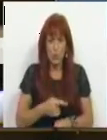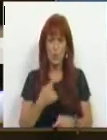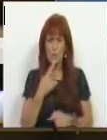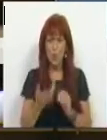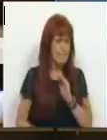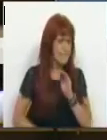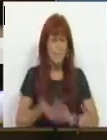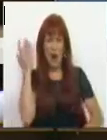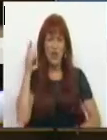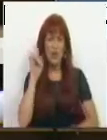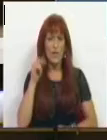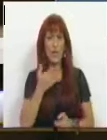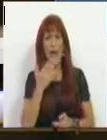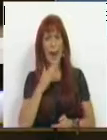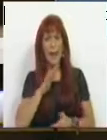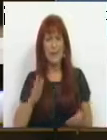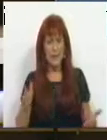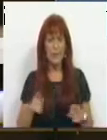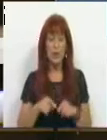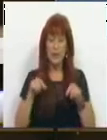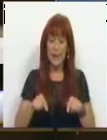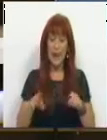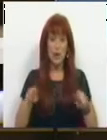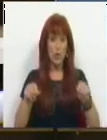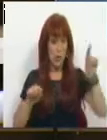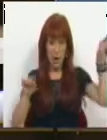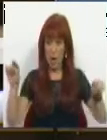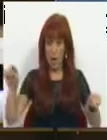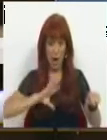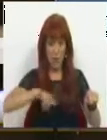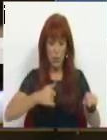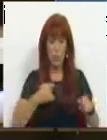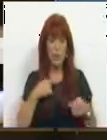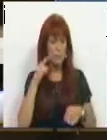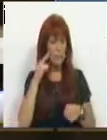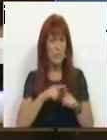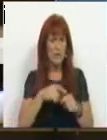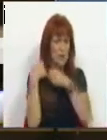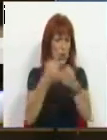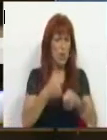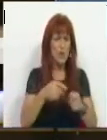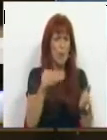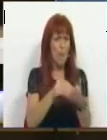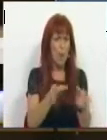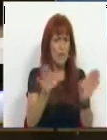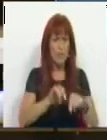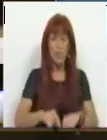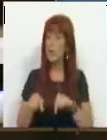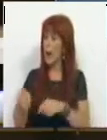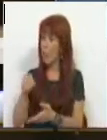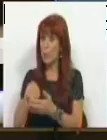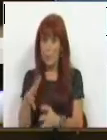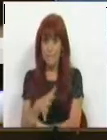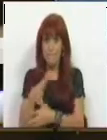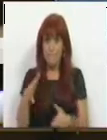são muito maiores em valor relativo. Nestas regiões do mundo, onde se localizam as agriculturas mais pobres e onde a